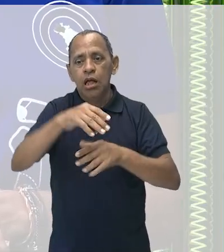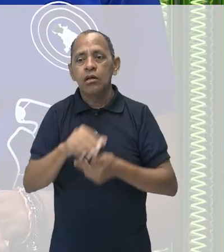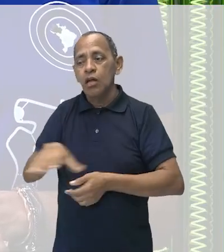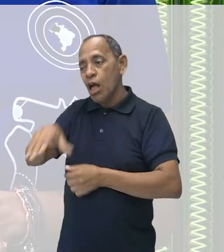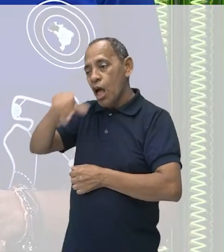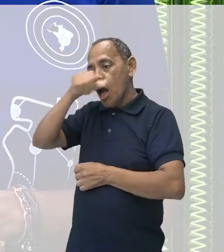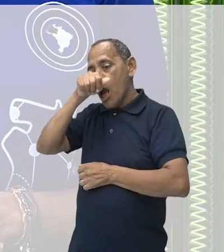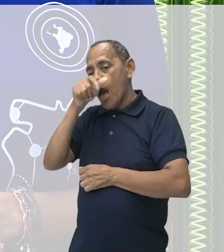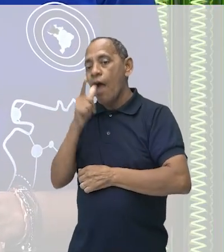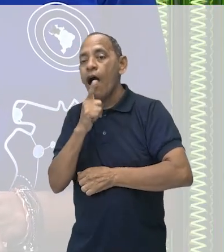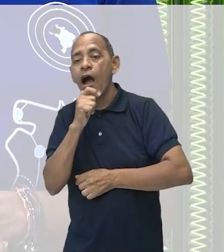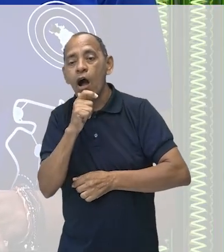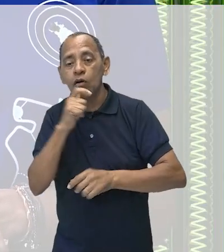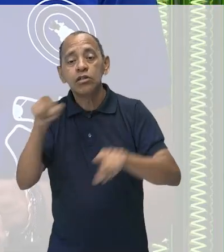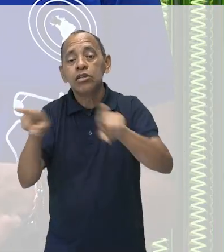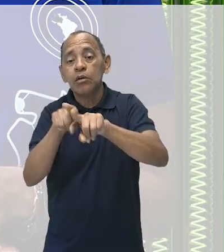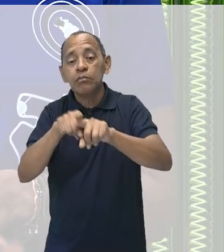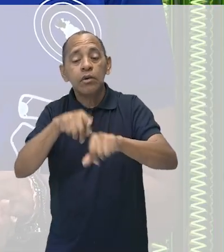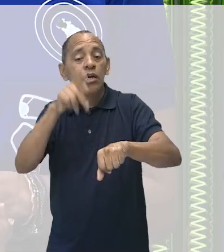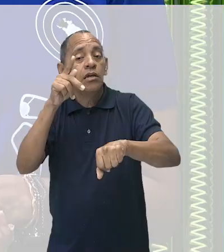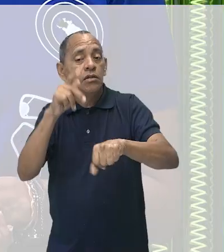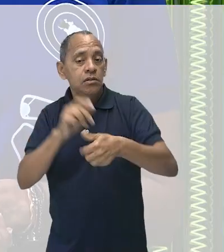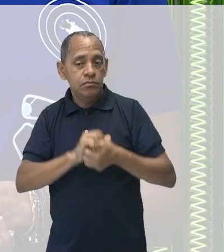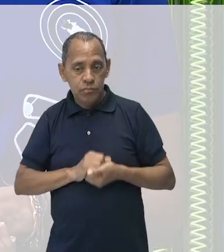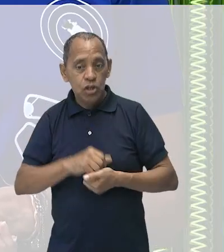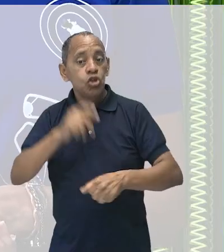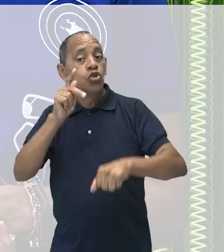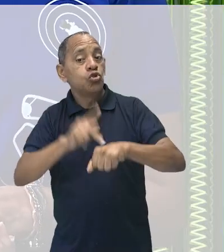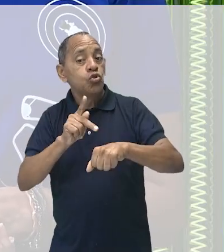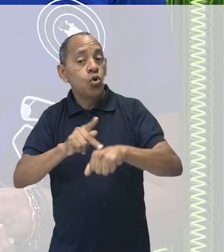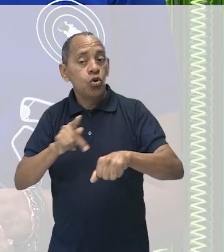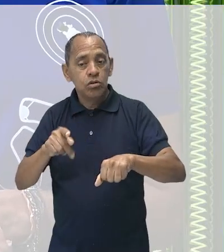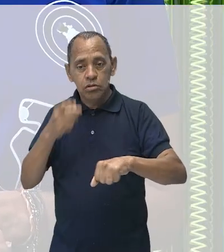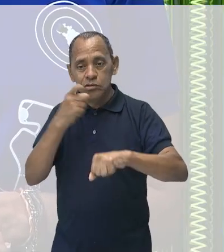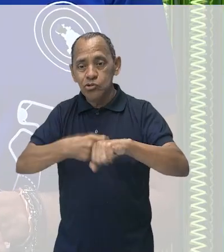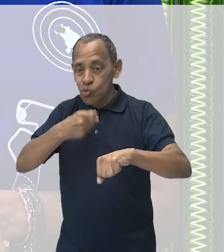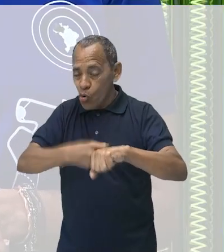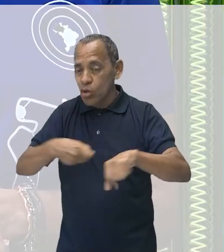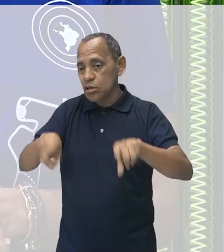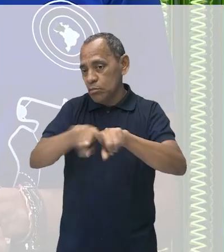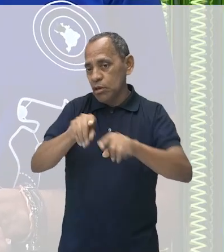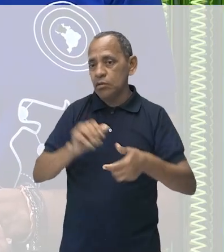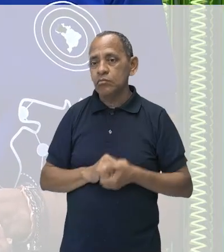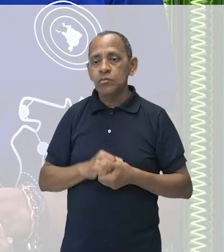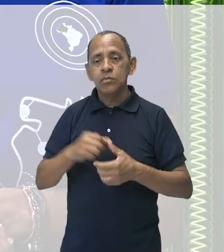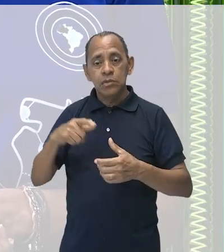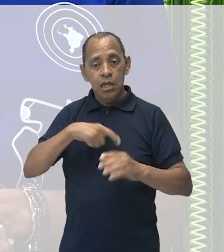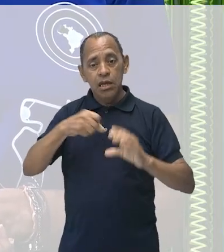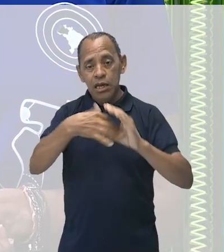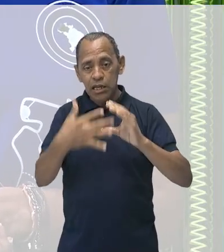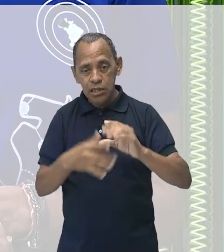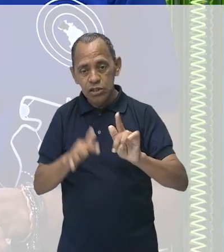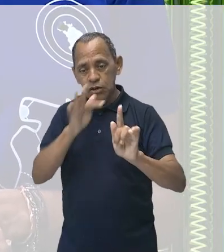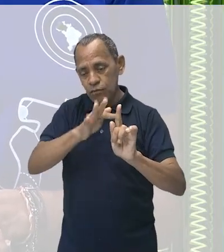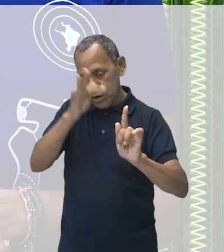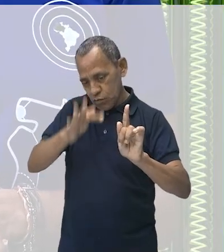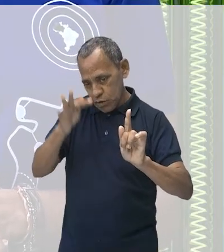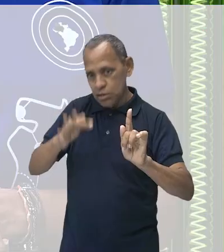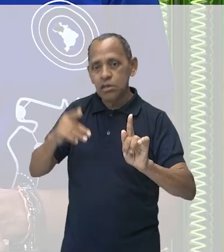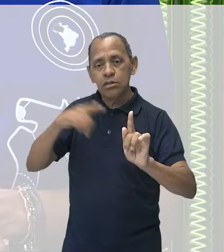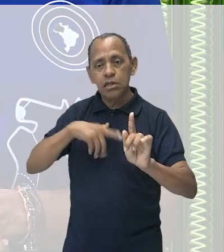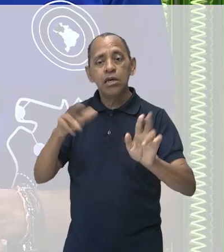ar, água e sólidos. O som ele também apresenta características, que são elas: frequência, que